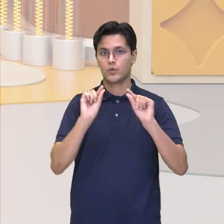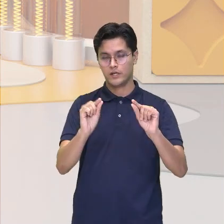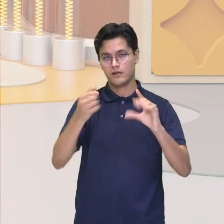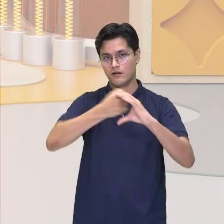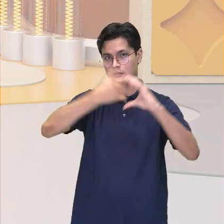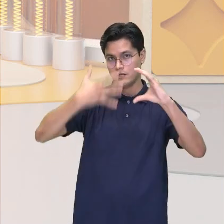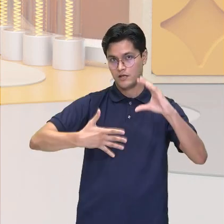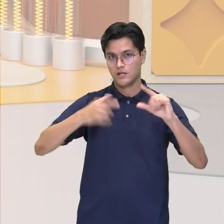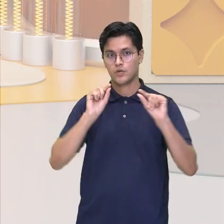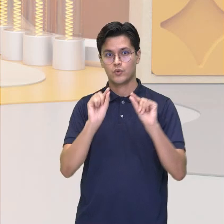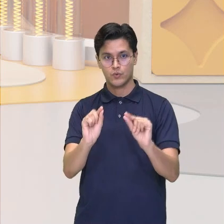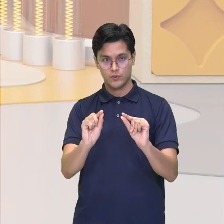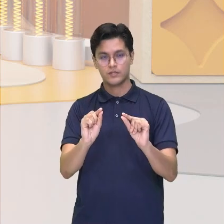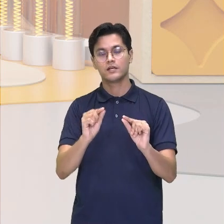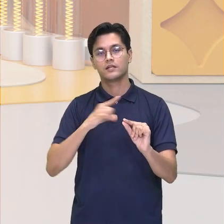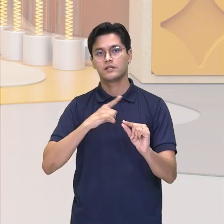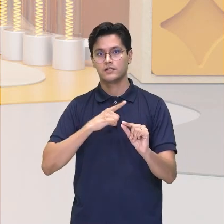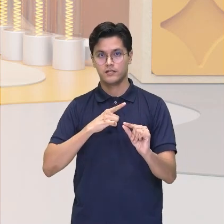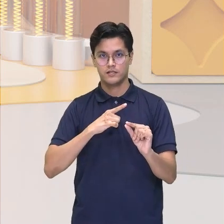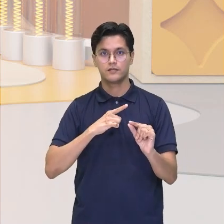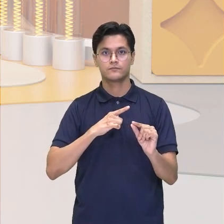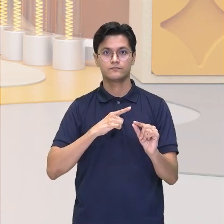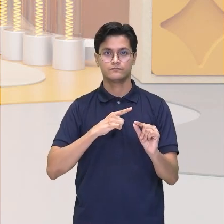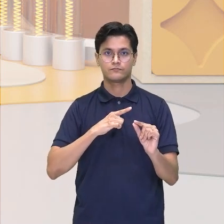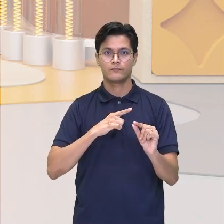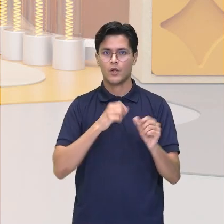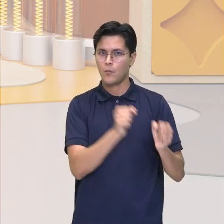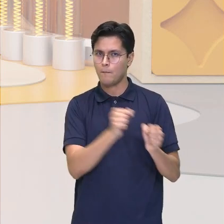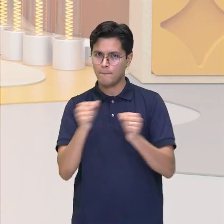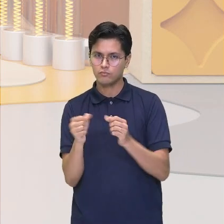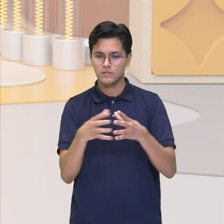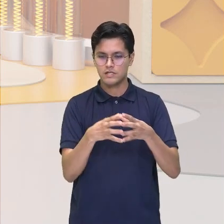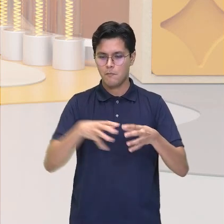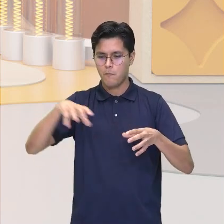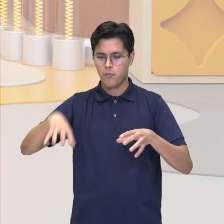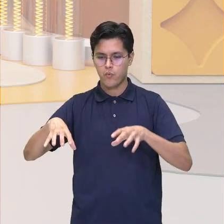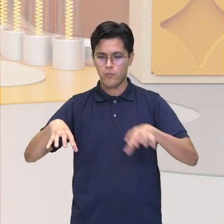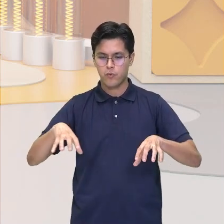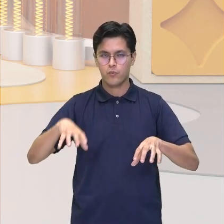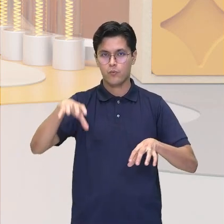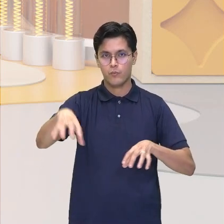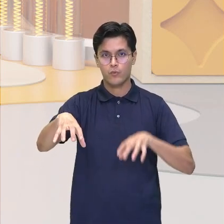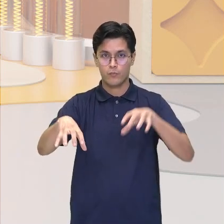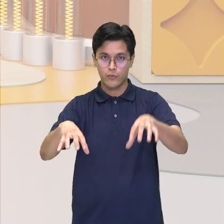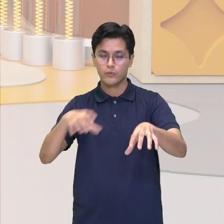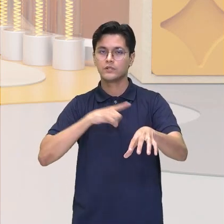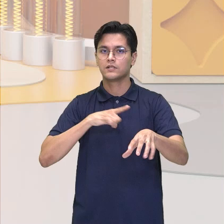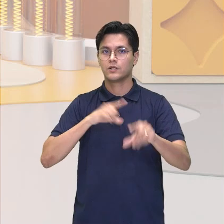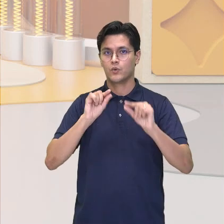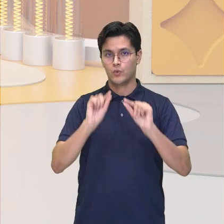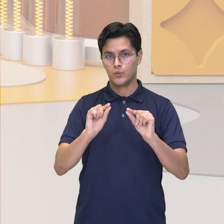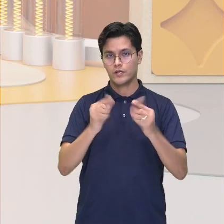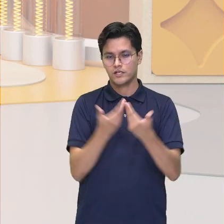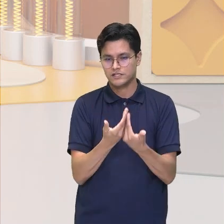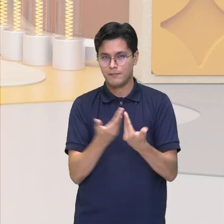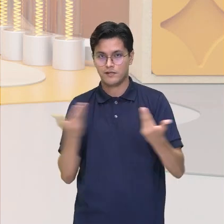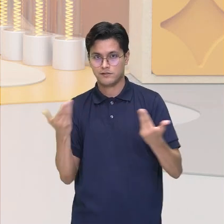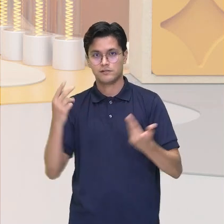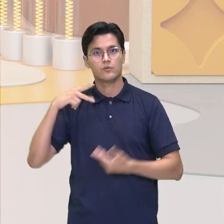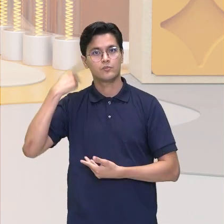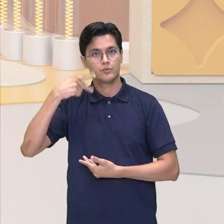pela fragmentação dos poderes, certo? Então, havia uma fragmentação